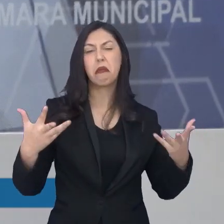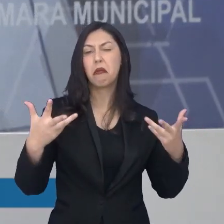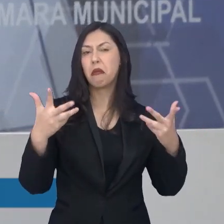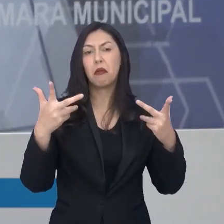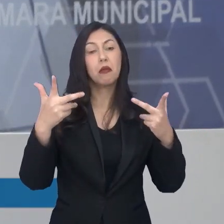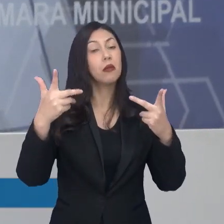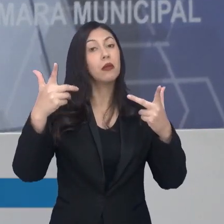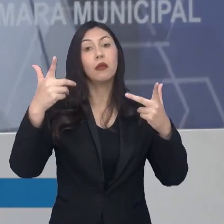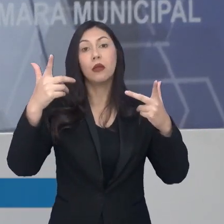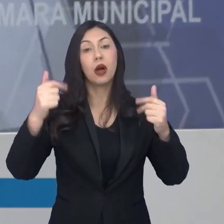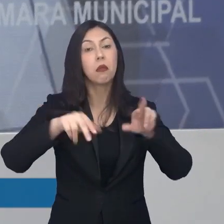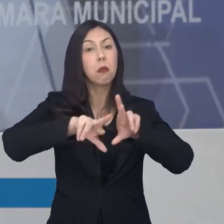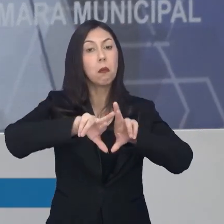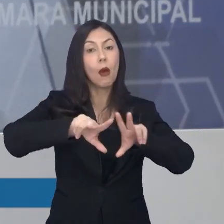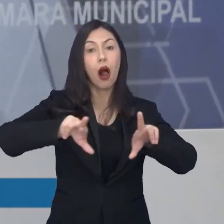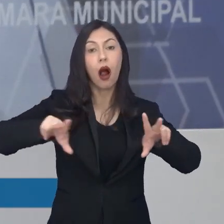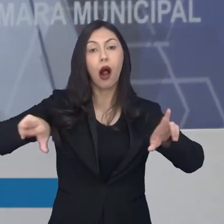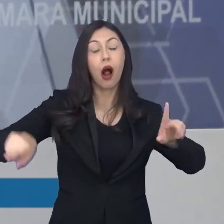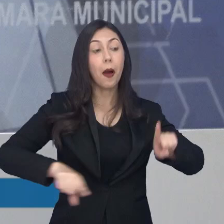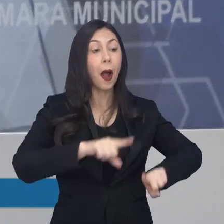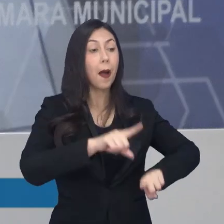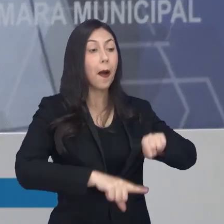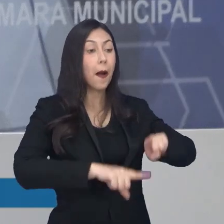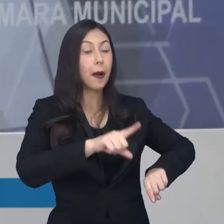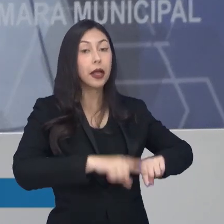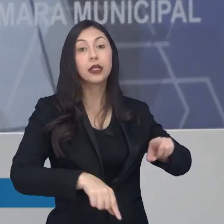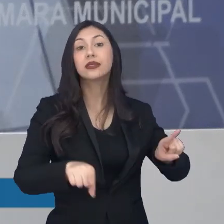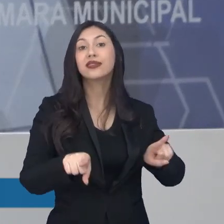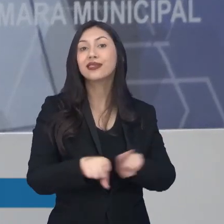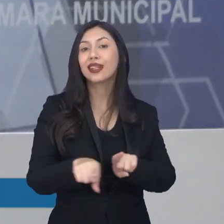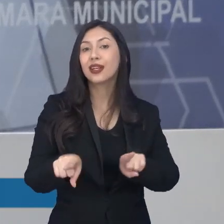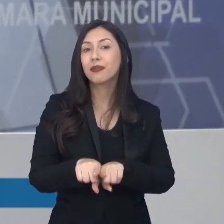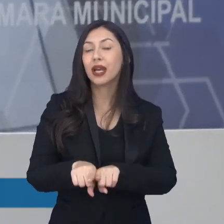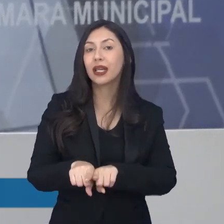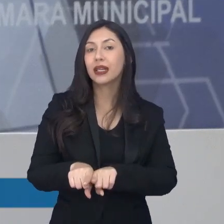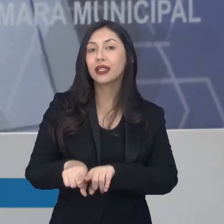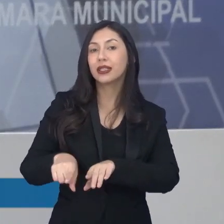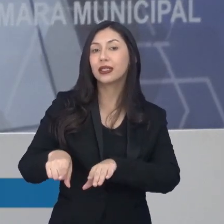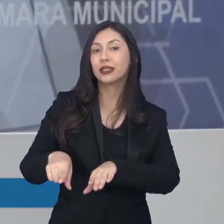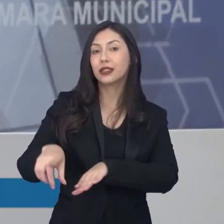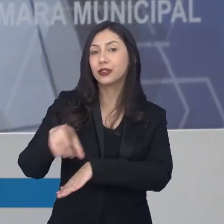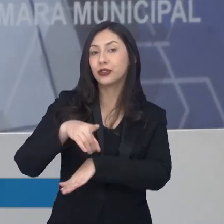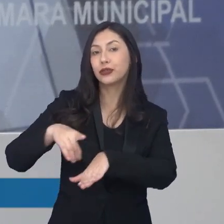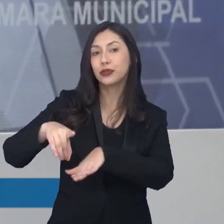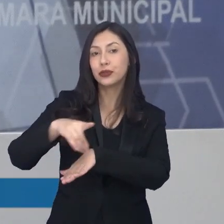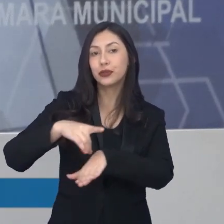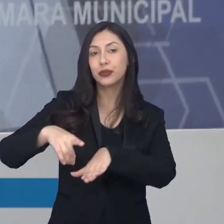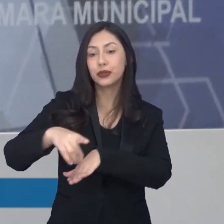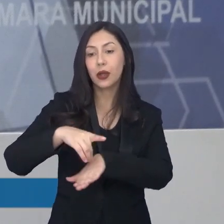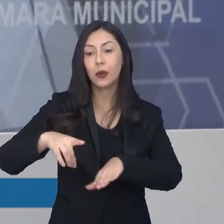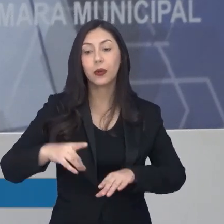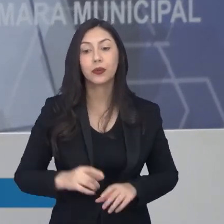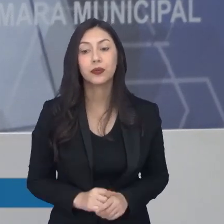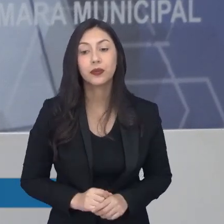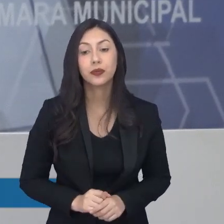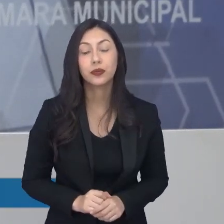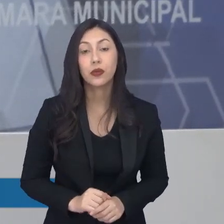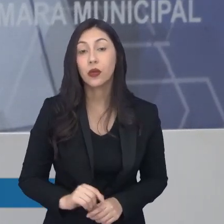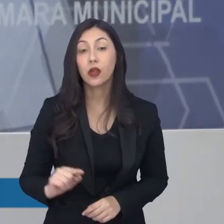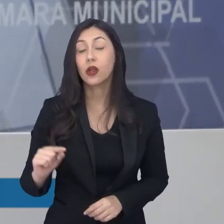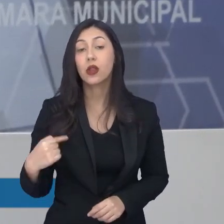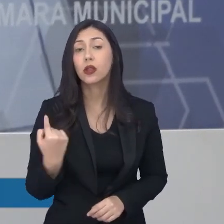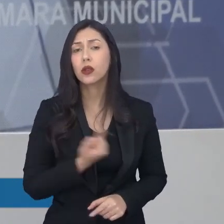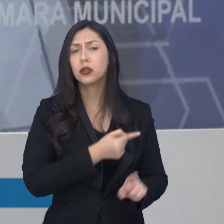tanto em exemplares físicos como em exemplares eletrônicos. Nosso ideal,